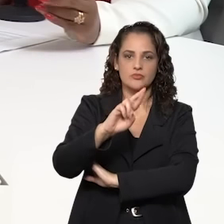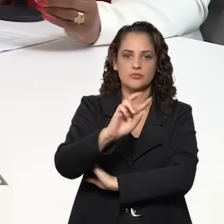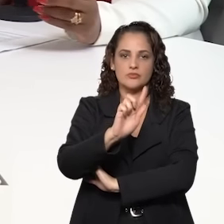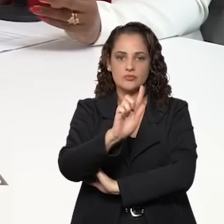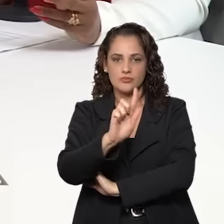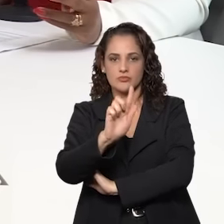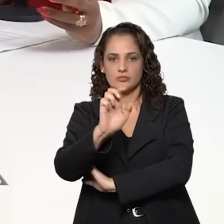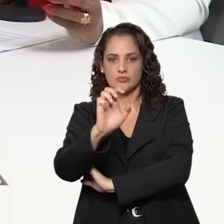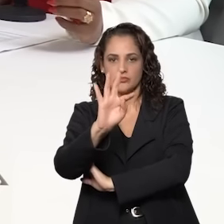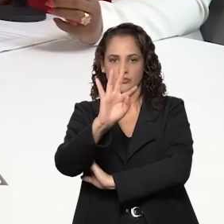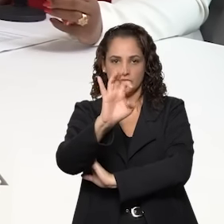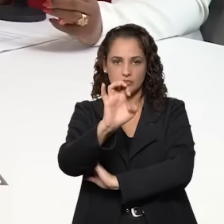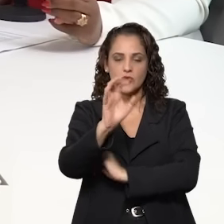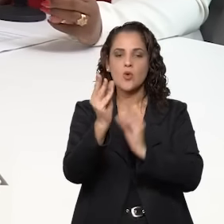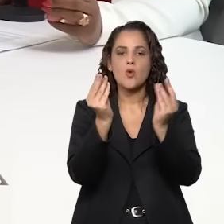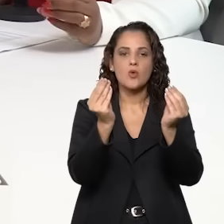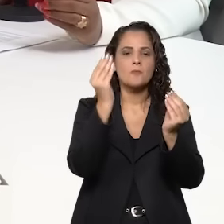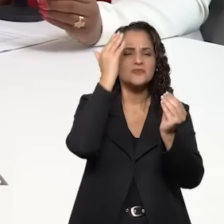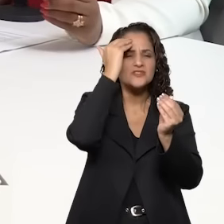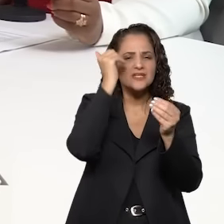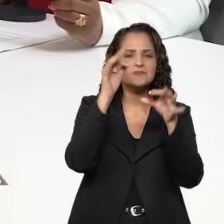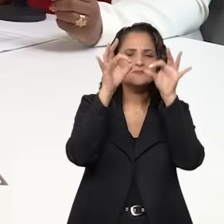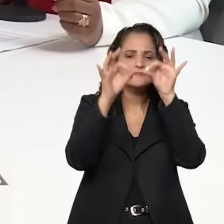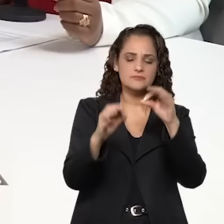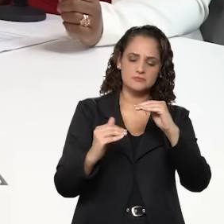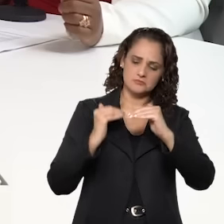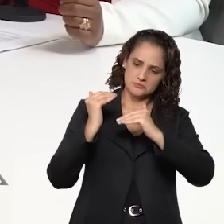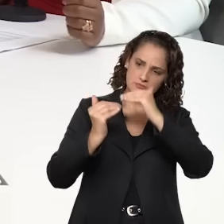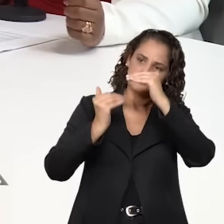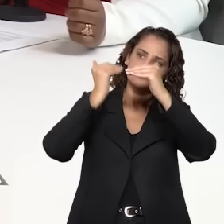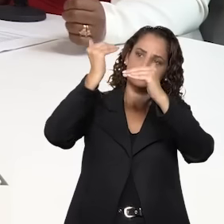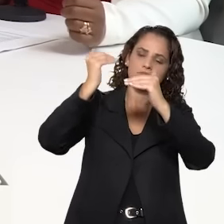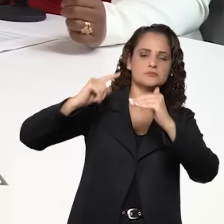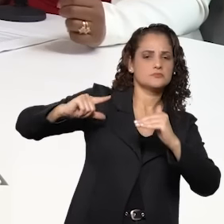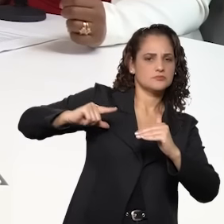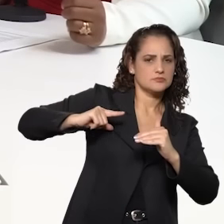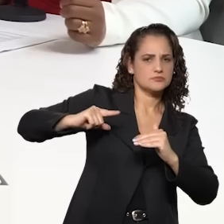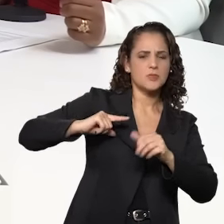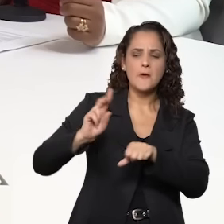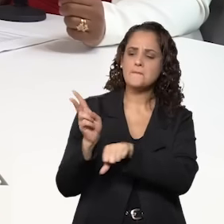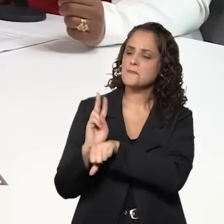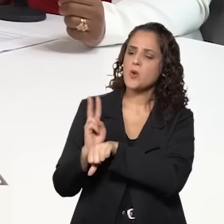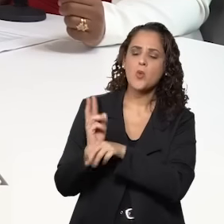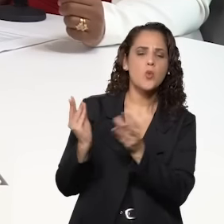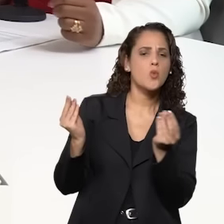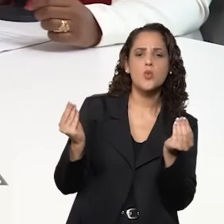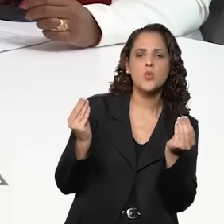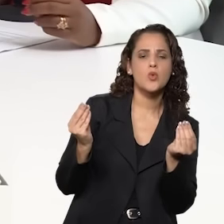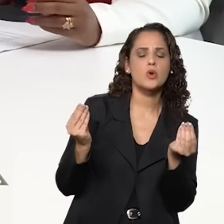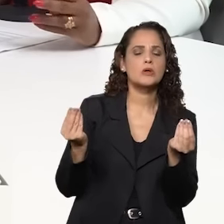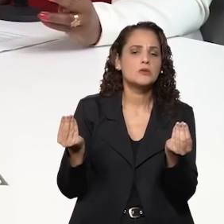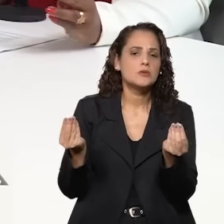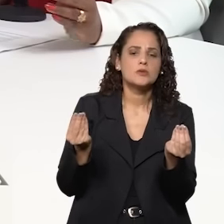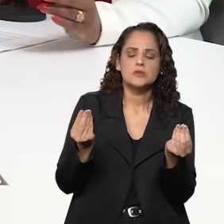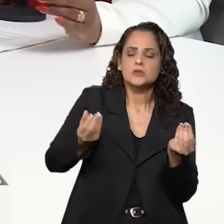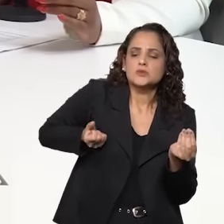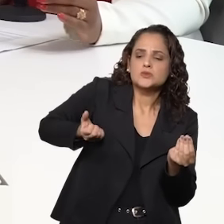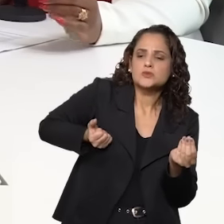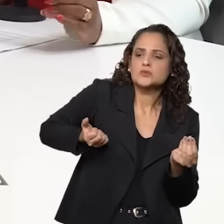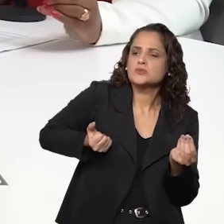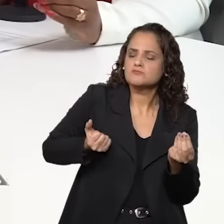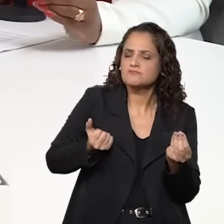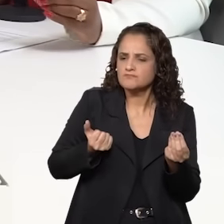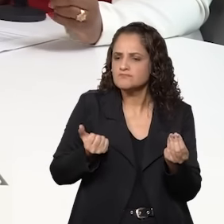Que tipo de de monitoramento Que tipo de de números a gente pode extrair dessa evolução para ter certo certeza que a gente tá no caminho